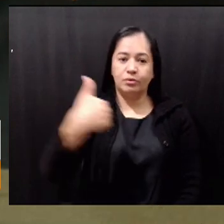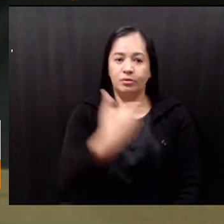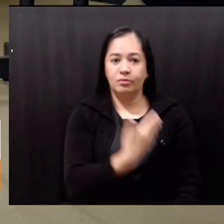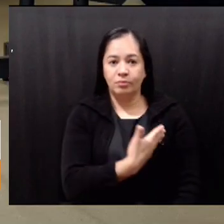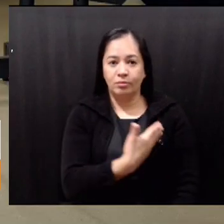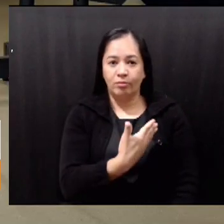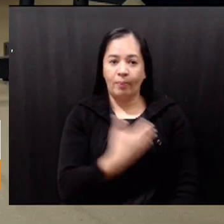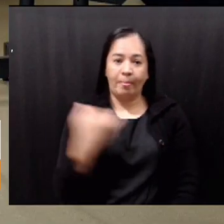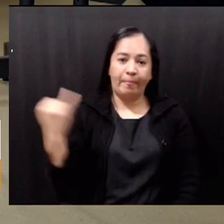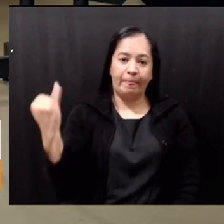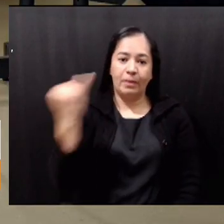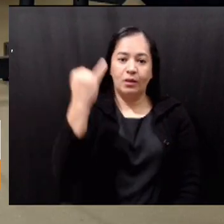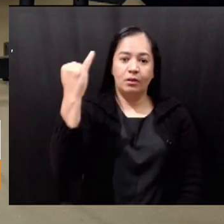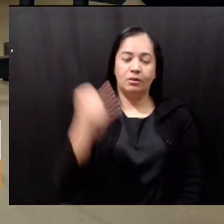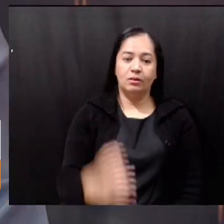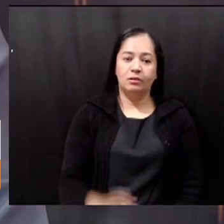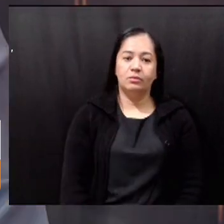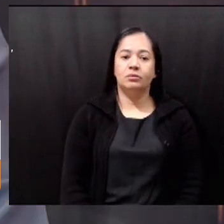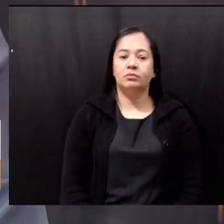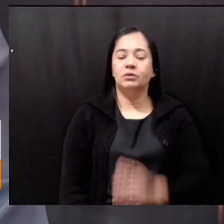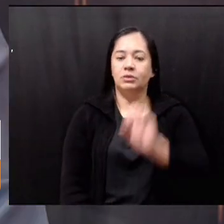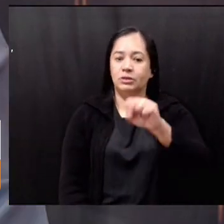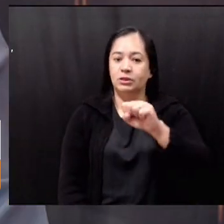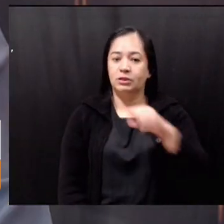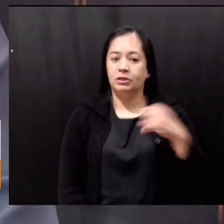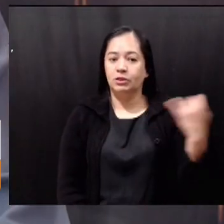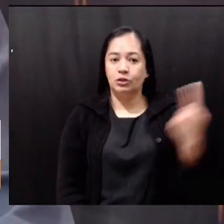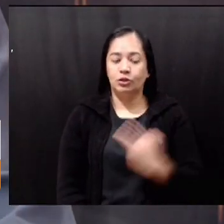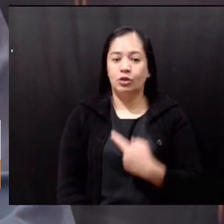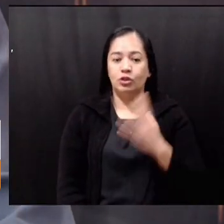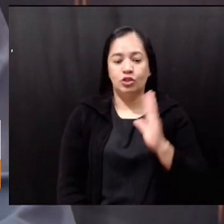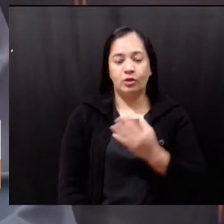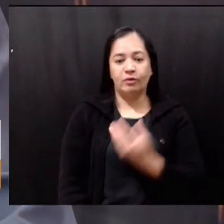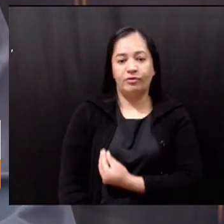É essencial, né, nós, vivemos não só de